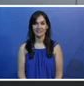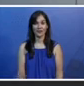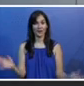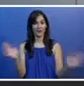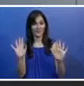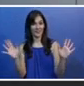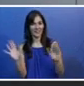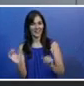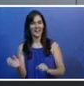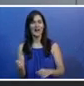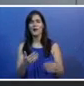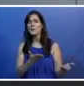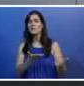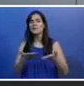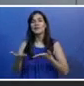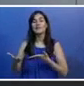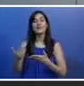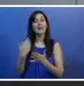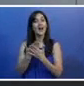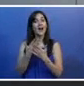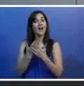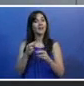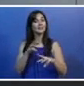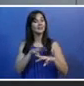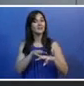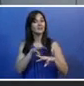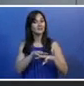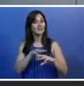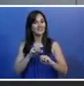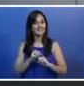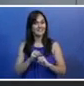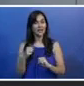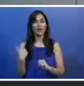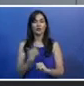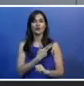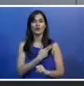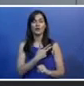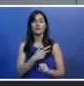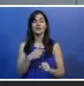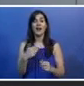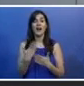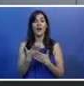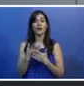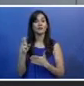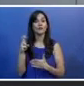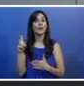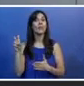Olá, pessoal. Sejam bem-vindos a mais uma aula de matemática. Nossa aula 59.